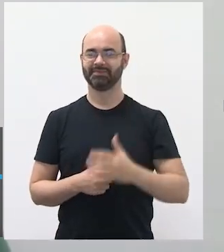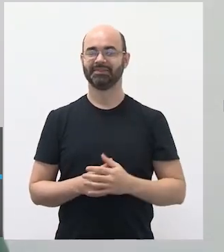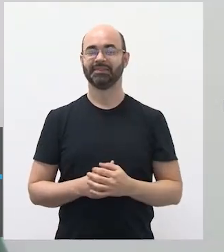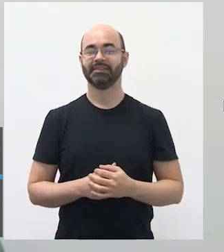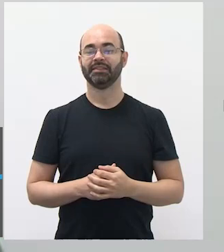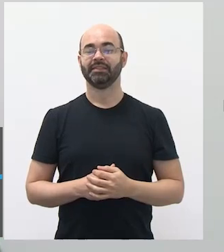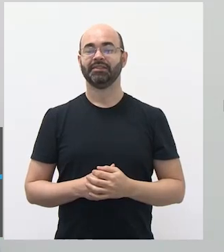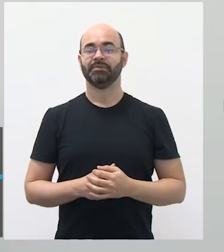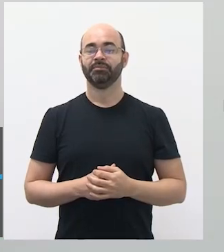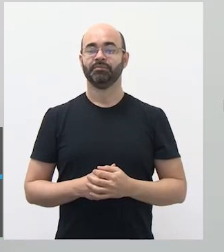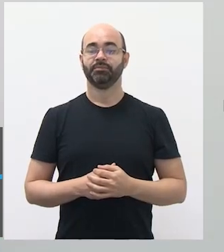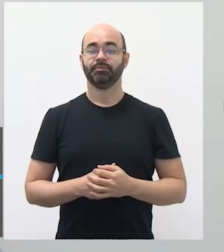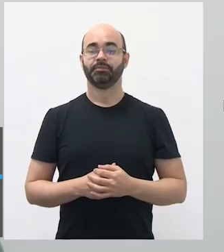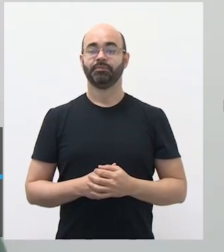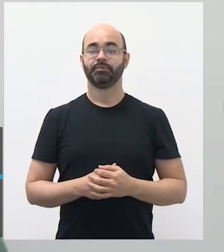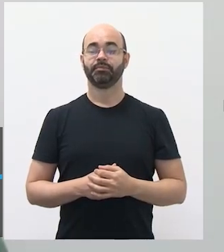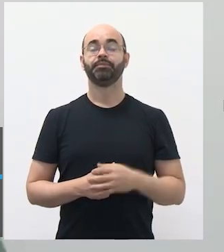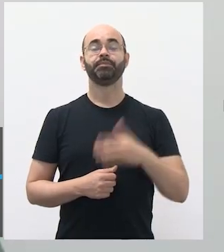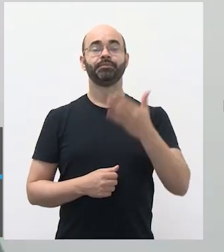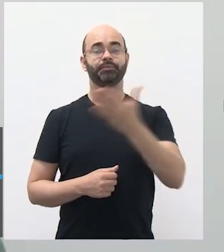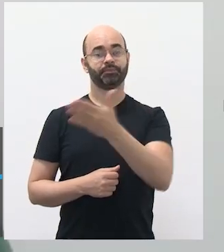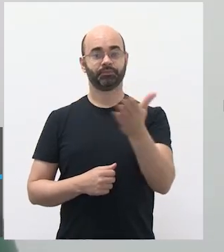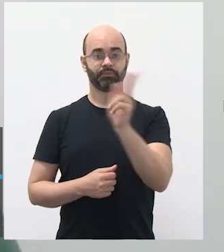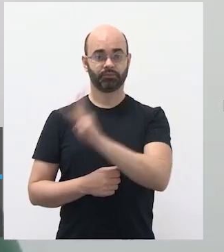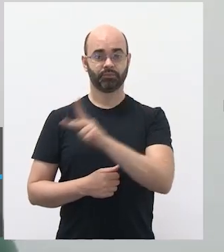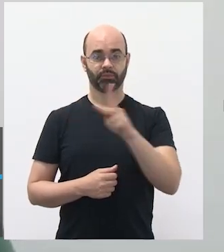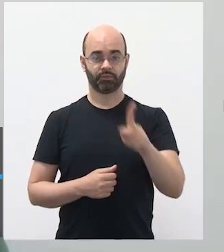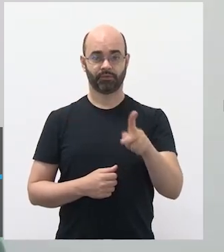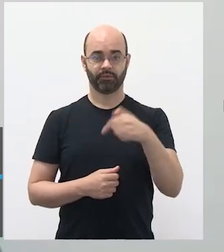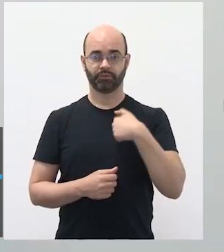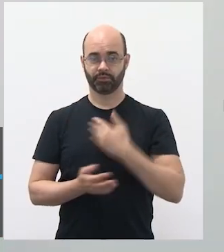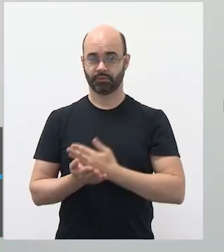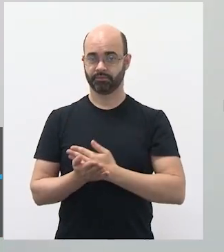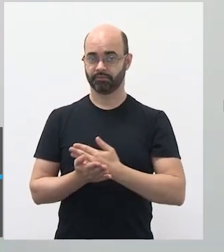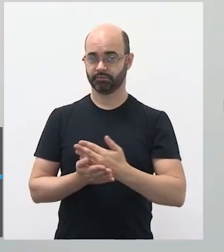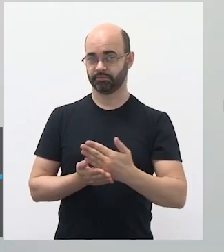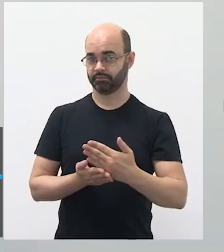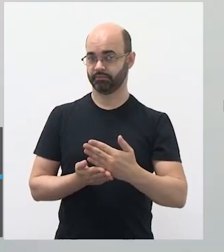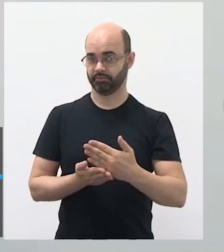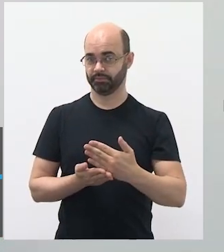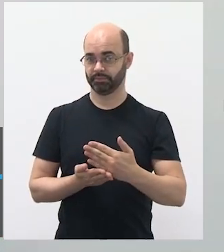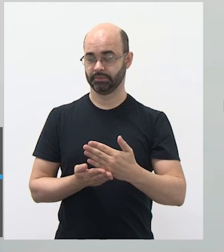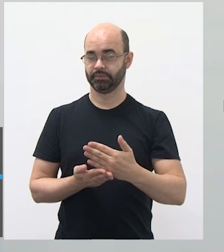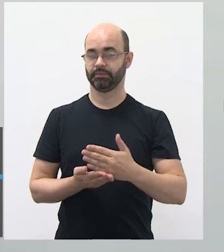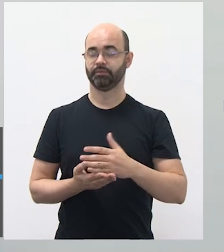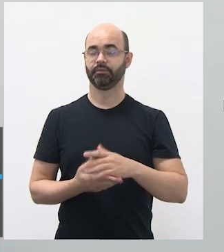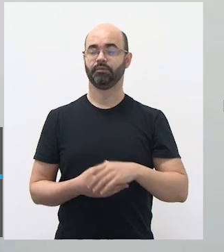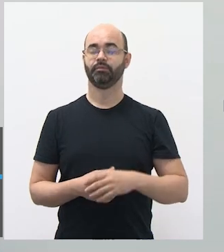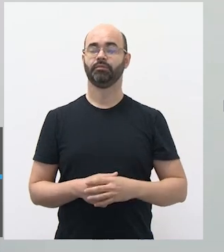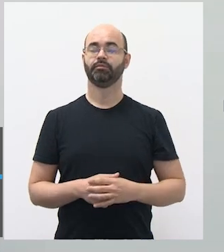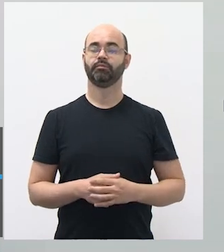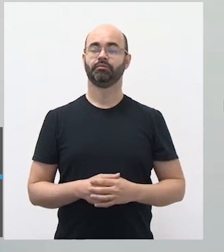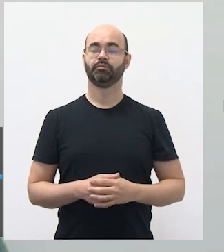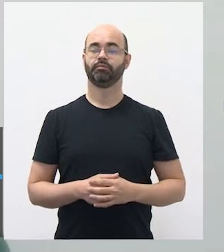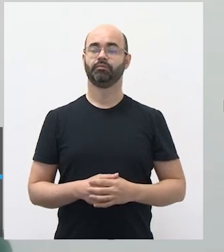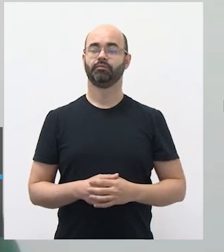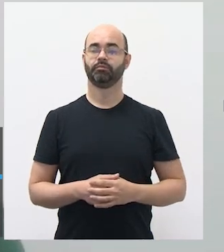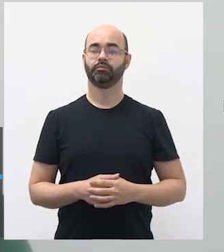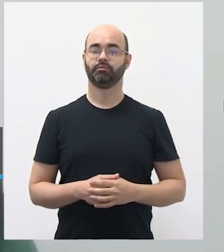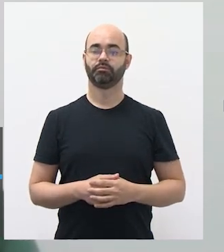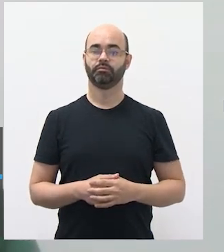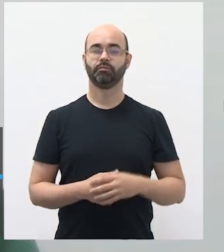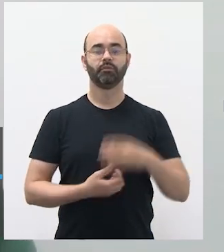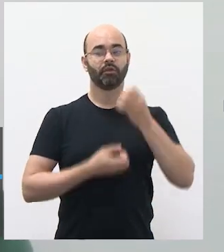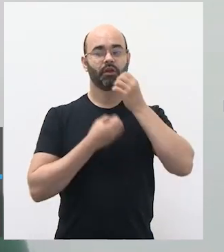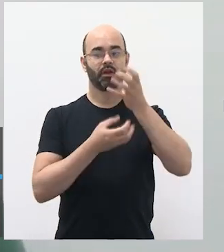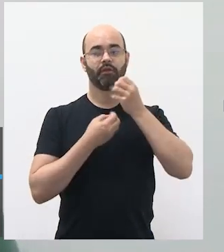Professores, eu queria já começar a minha fala trazendo para vocês alguns dados aí